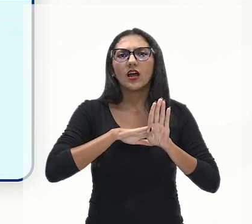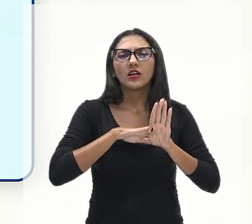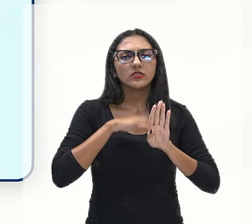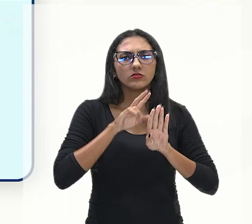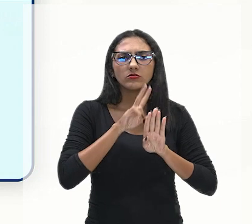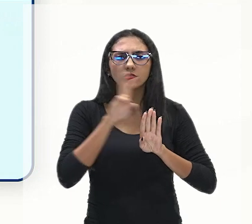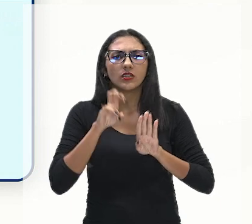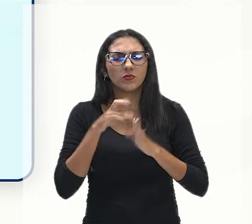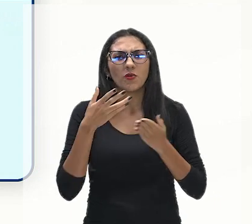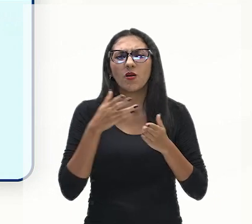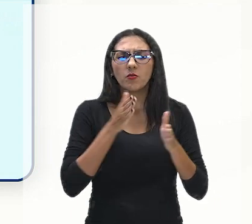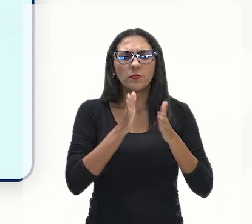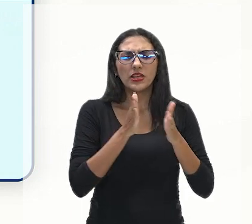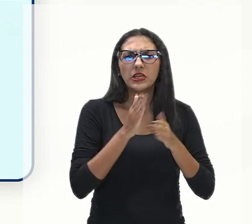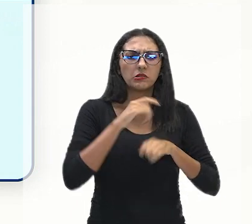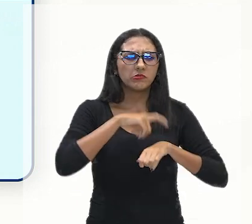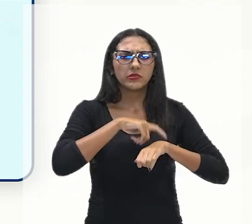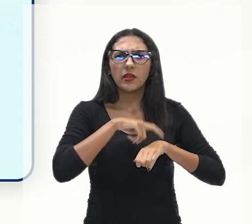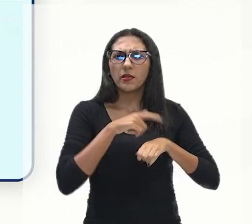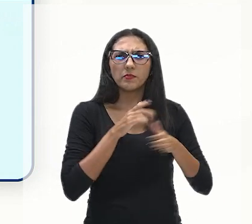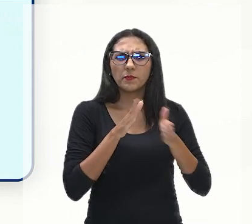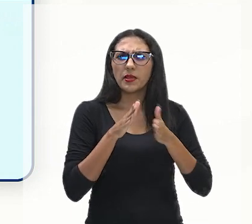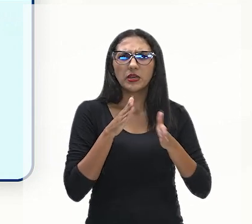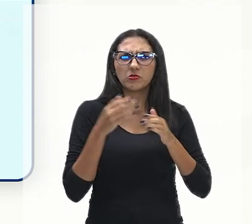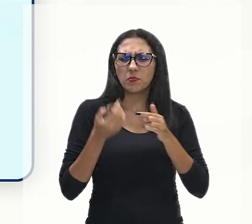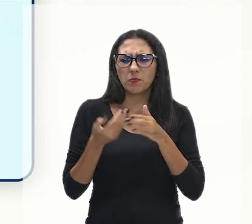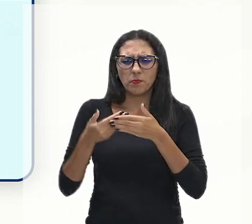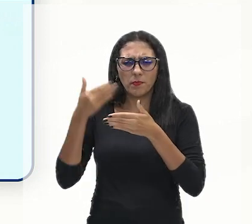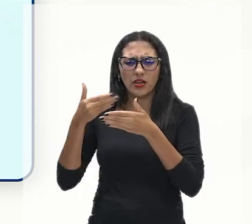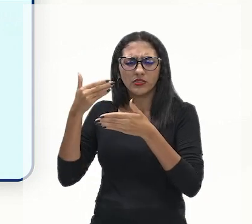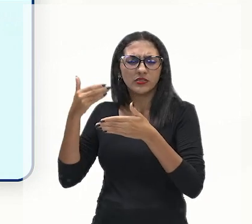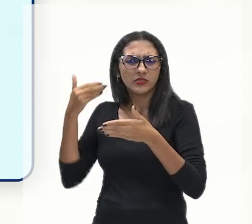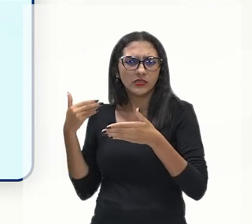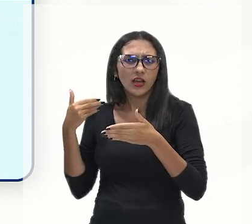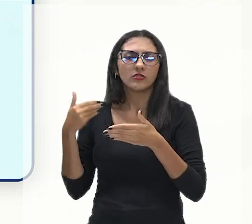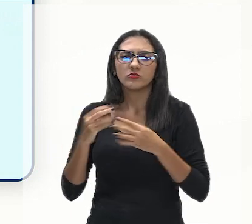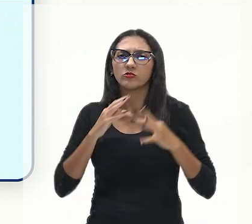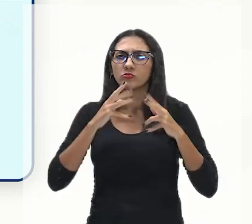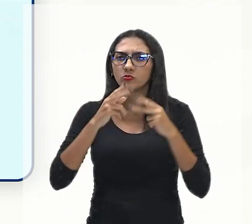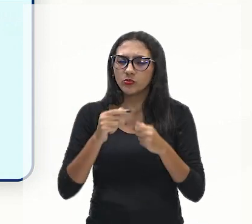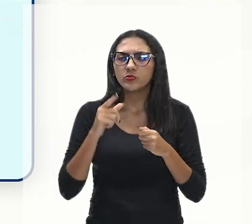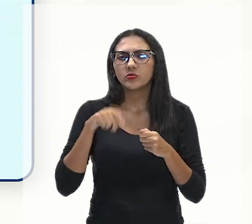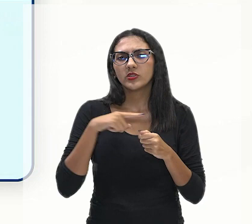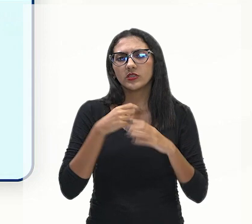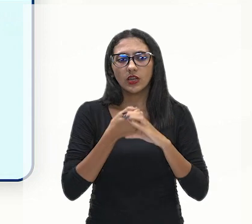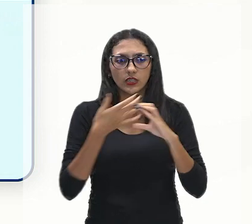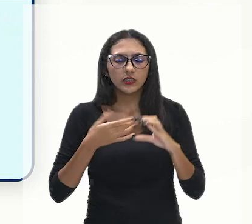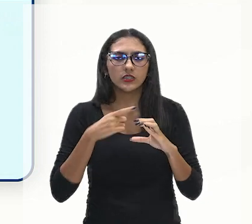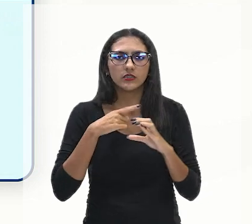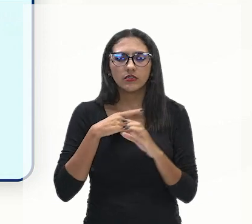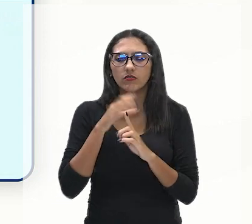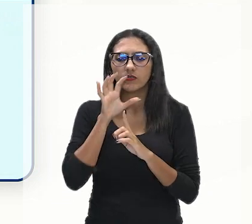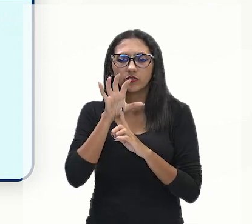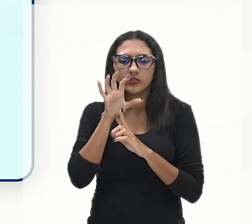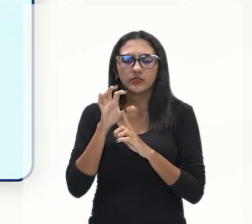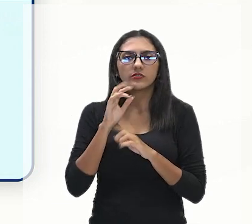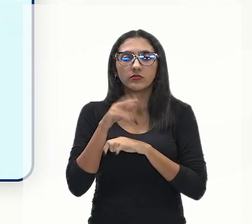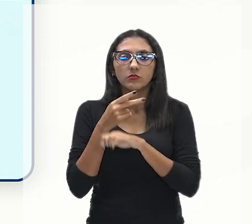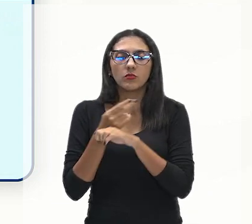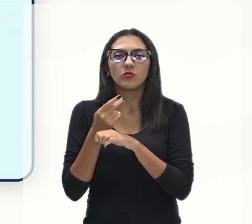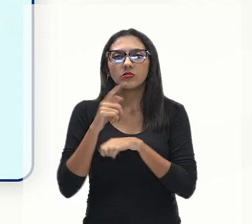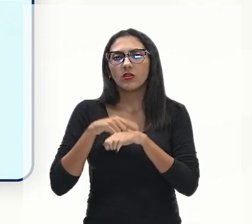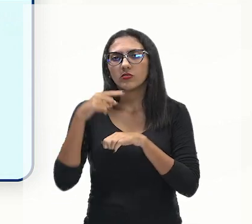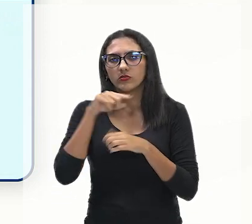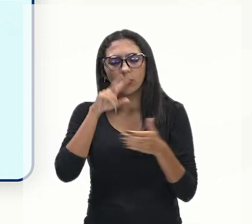ele foi escrito. Isso tudo influencia na hora da interpretação textual.